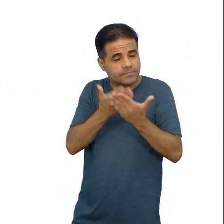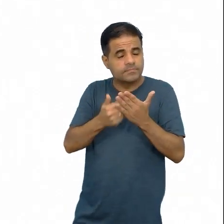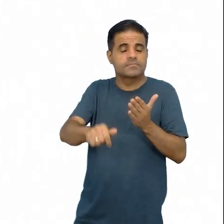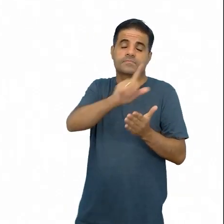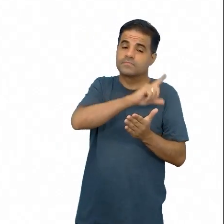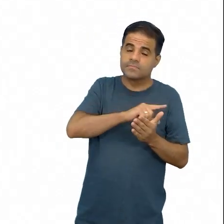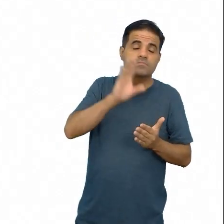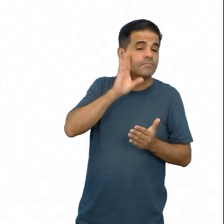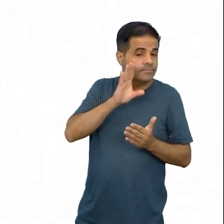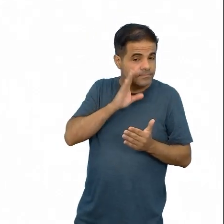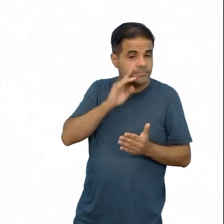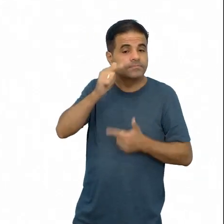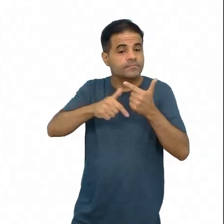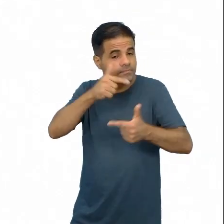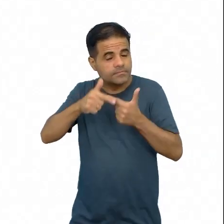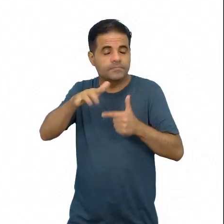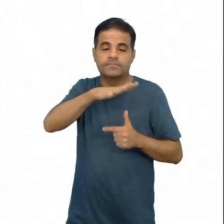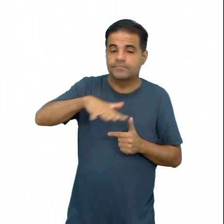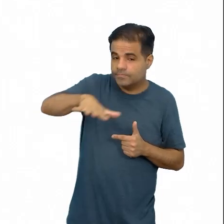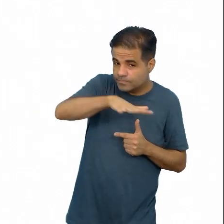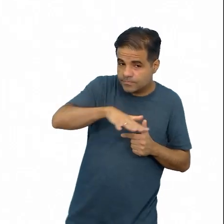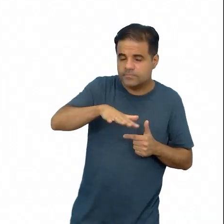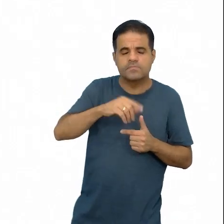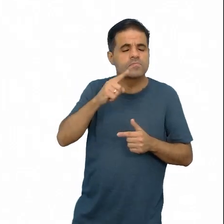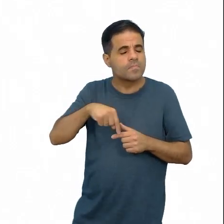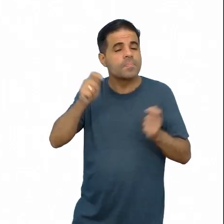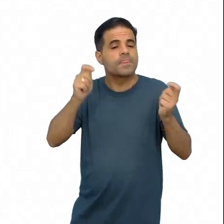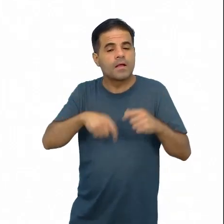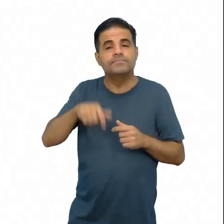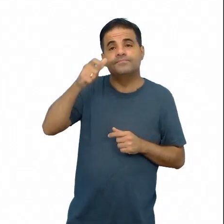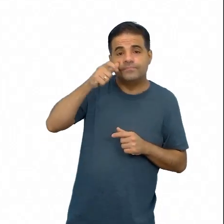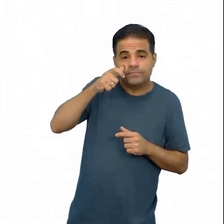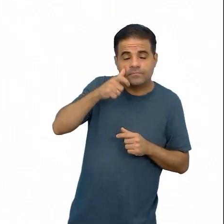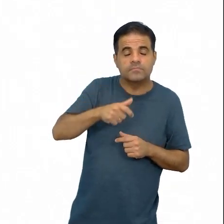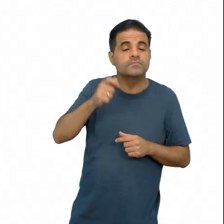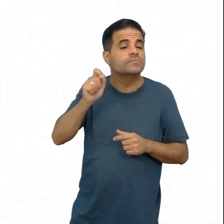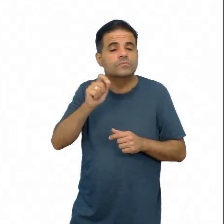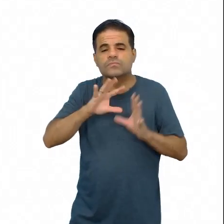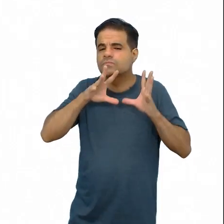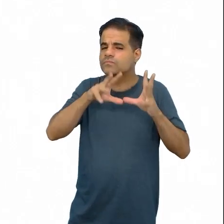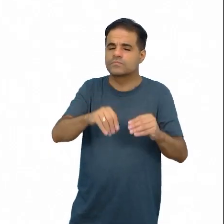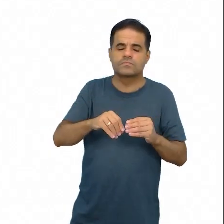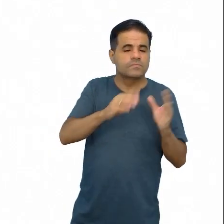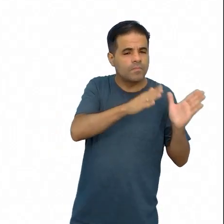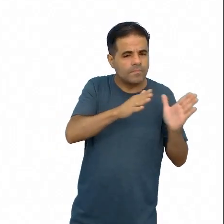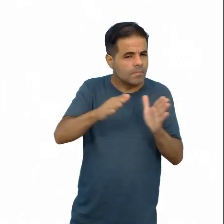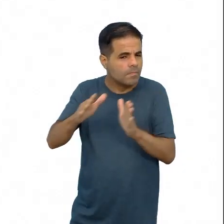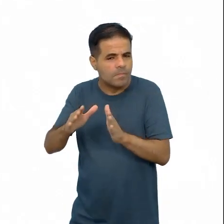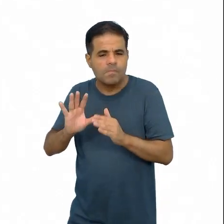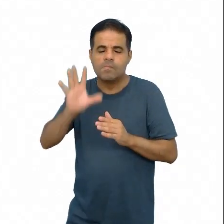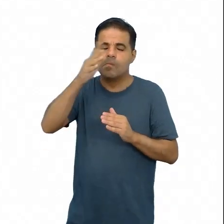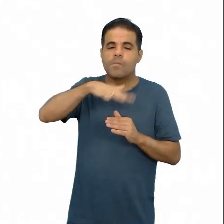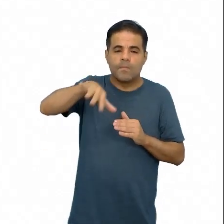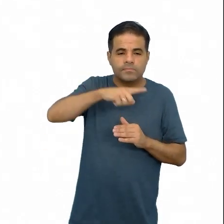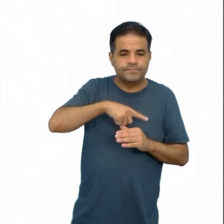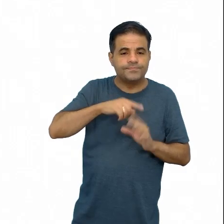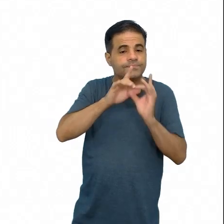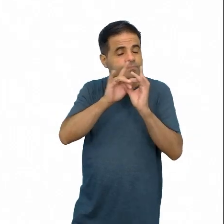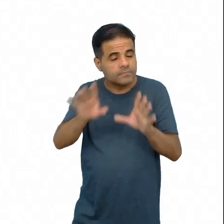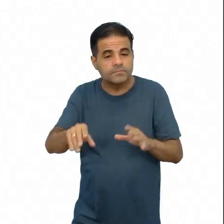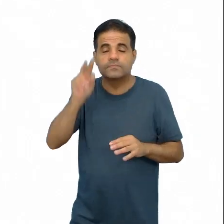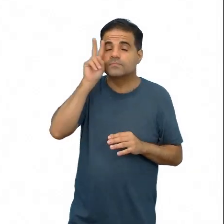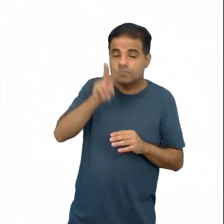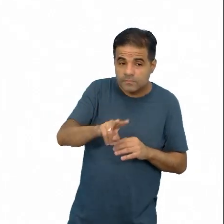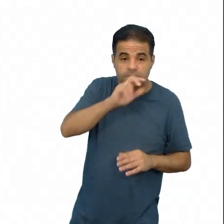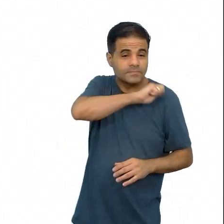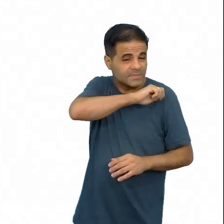Então é legal a gente trabalhar com essa parte de geometria, onde a gente pode o quê? Observar tudo isso que está acontecendo. A gente tem que estar disposto a ver o